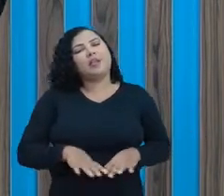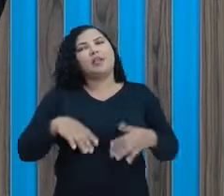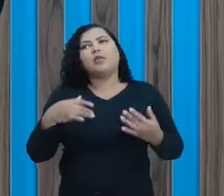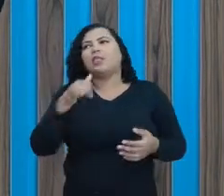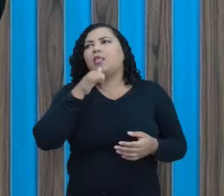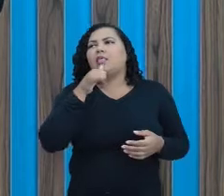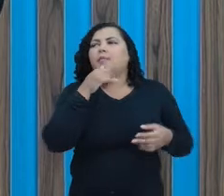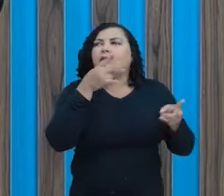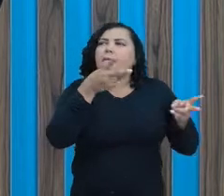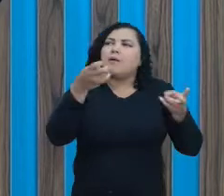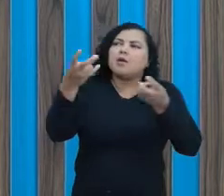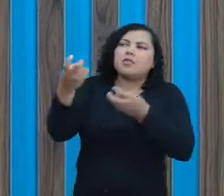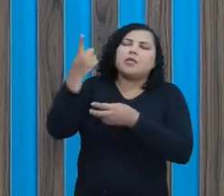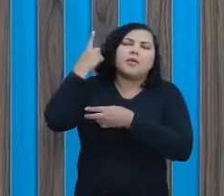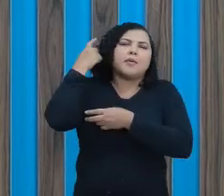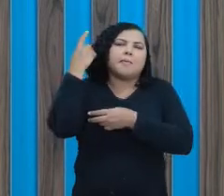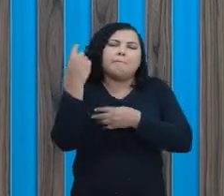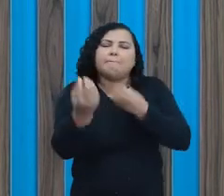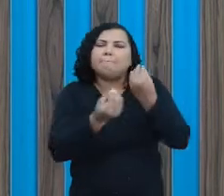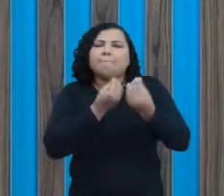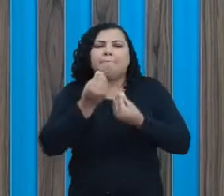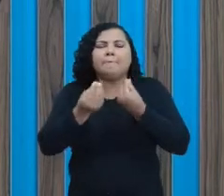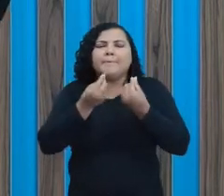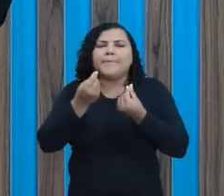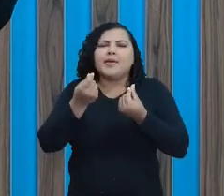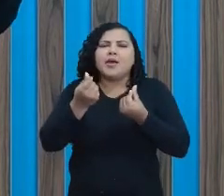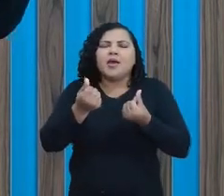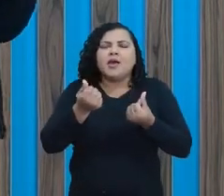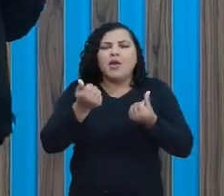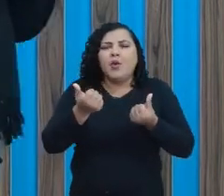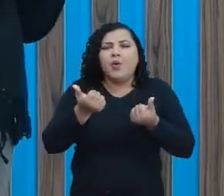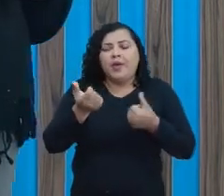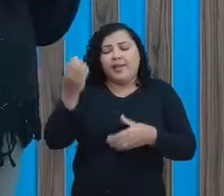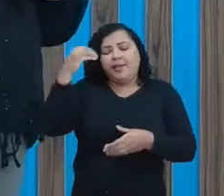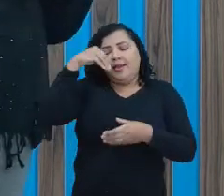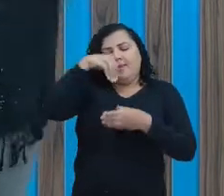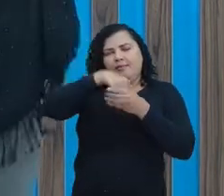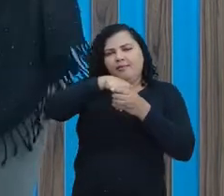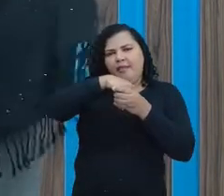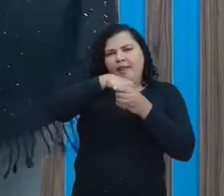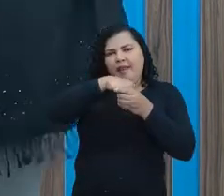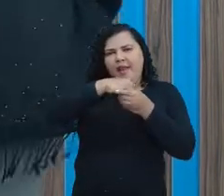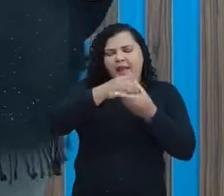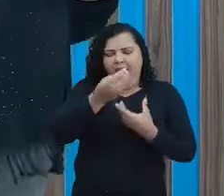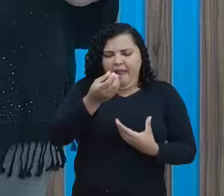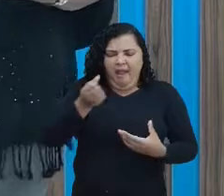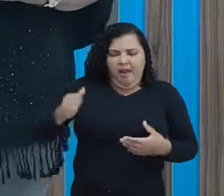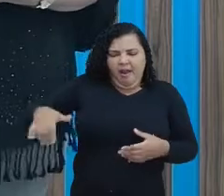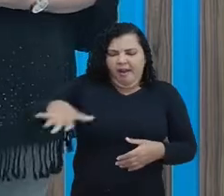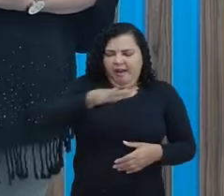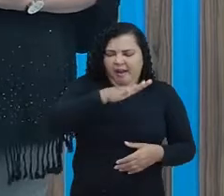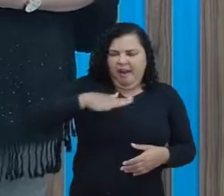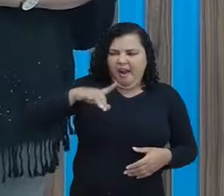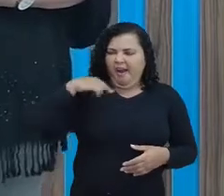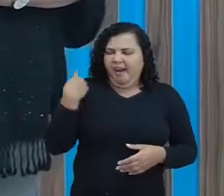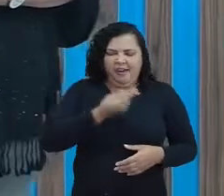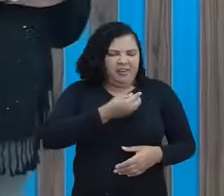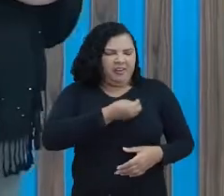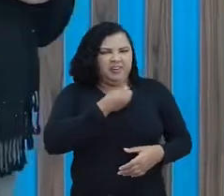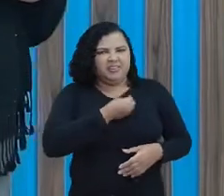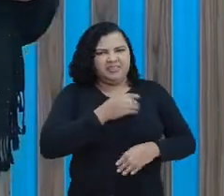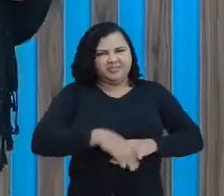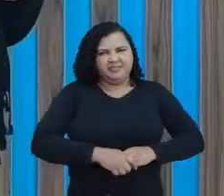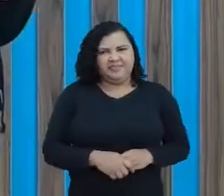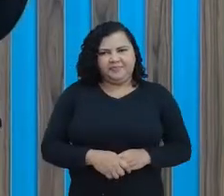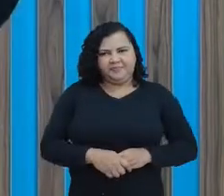sonoras, de percepção, né? E dos sons que existem ao nosso redor. Então, vamos